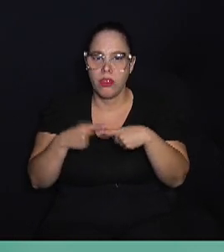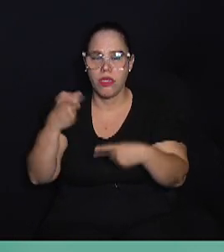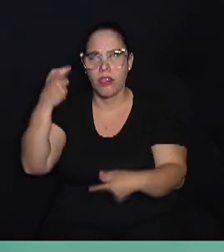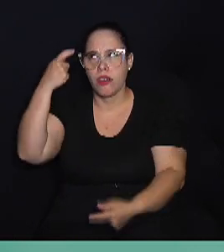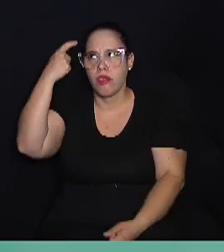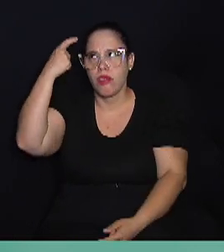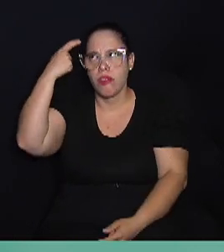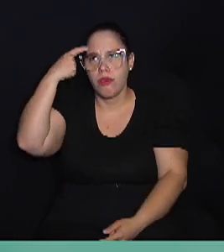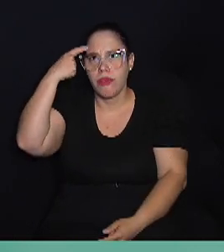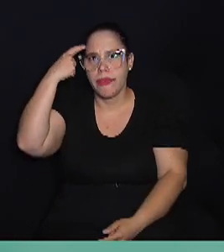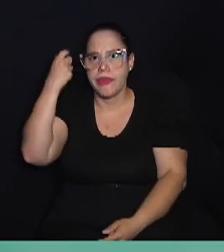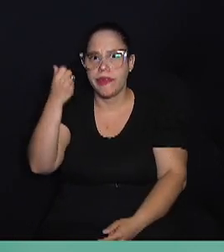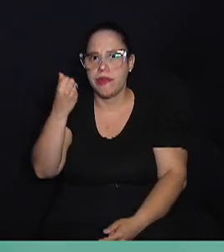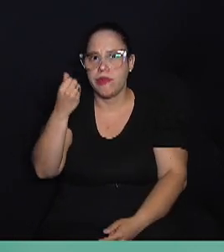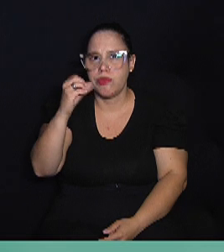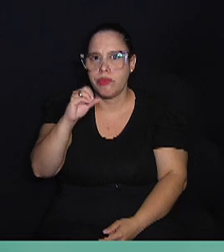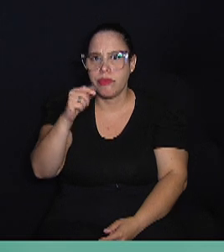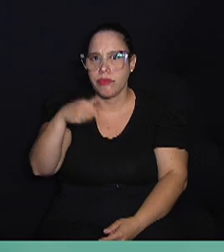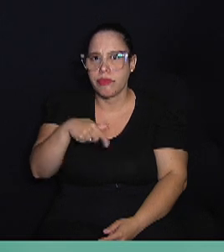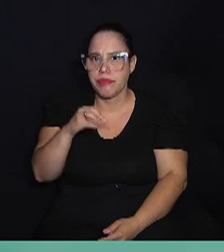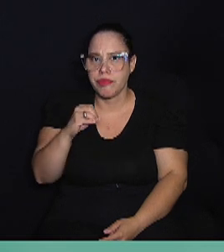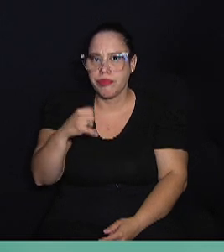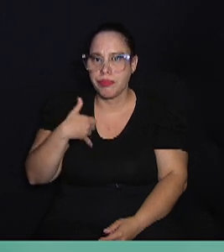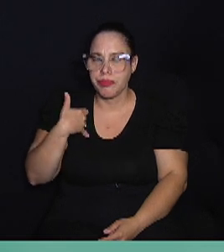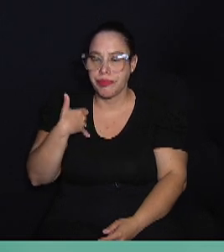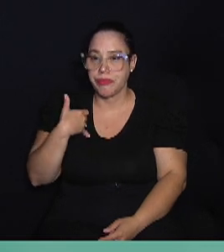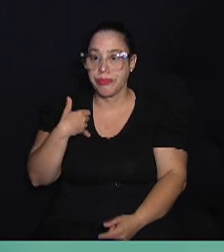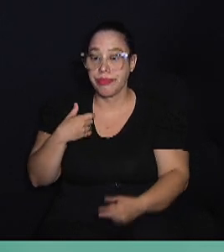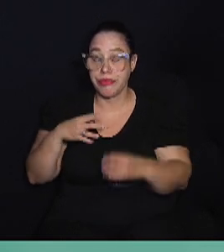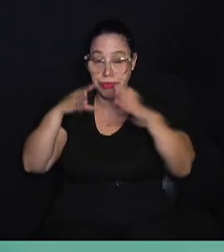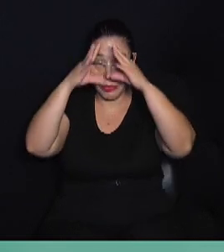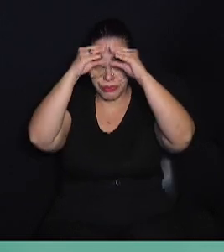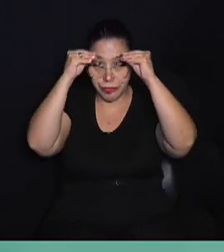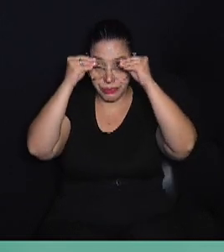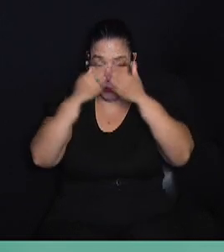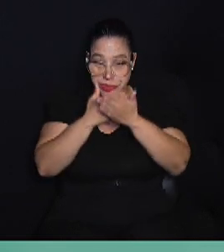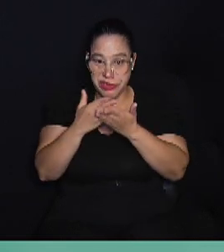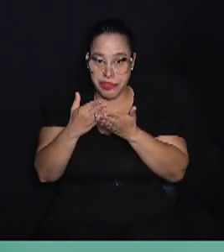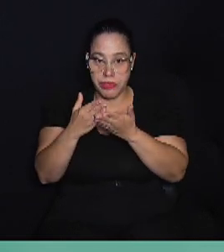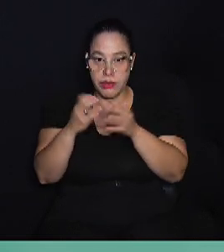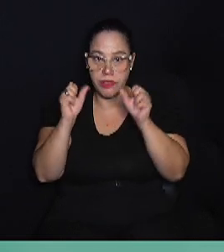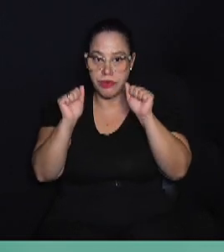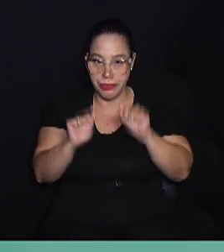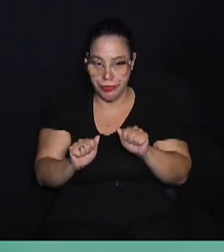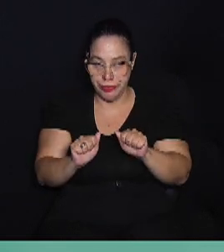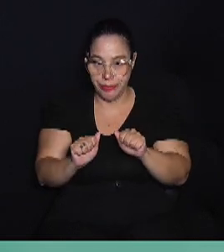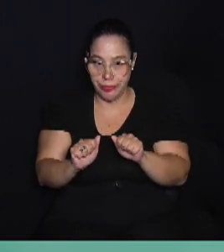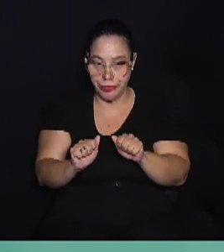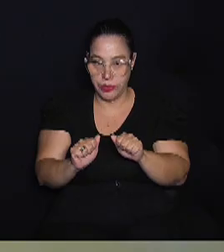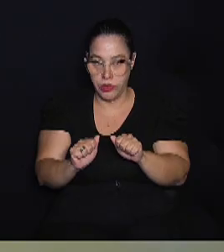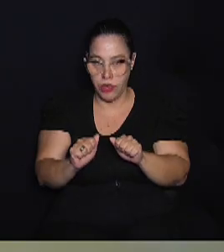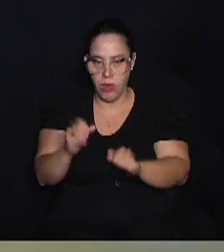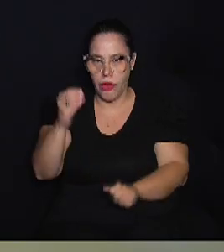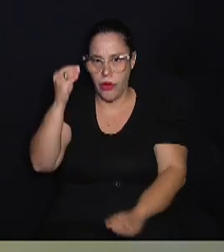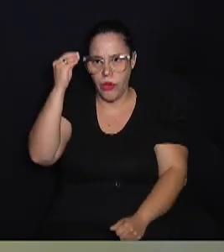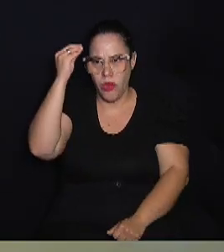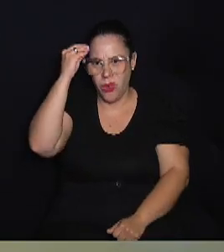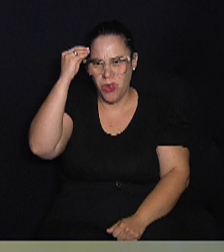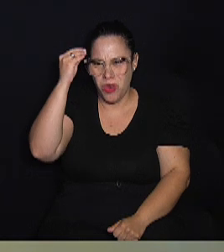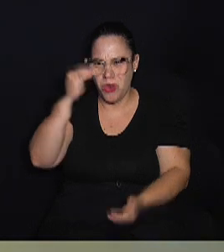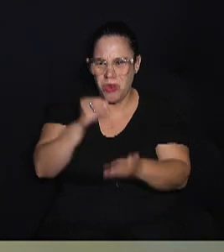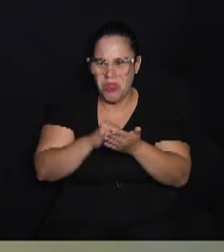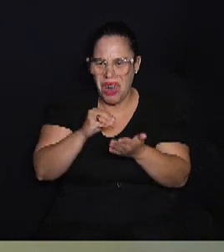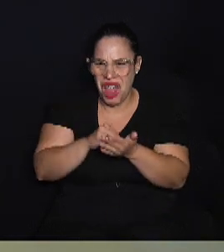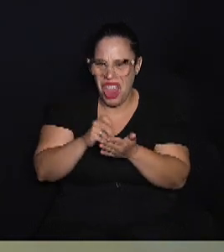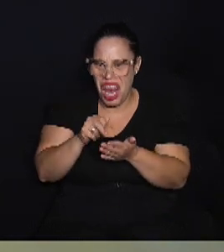que 60, 70 anos, que é a idade mais ou menos que o Alzheimer começa, que é possível e necessário ter falha de memória. E não é aceitável